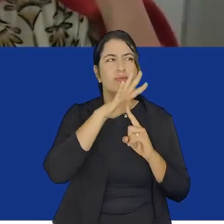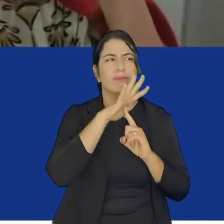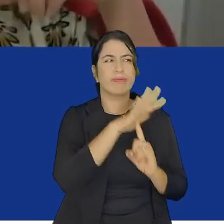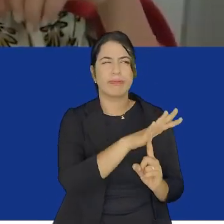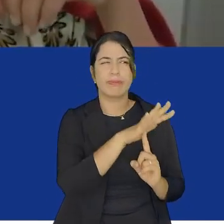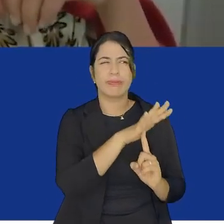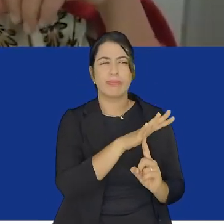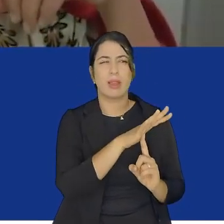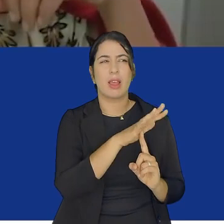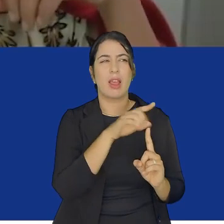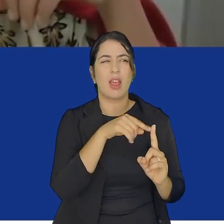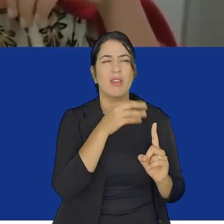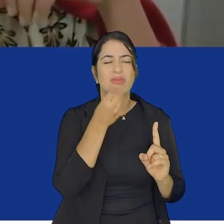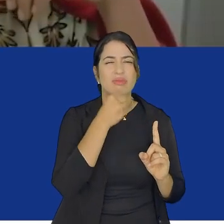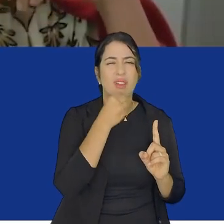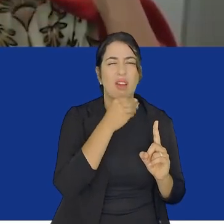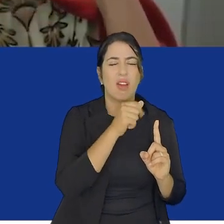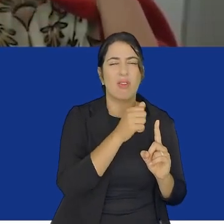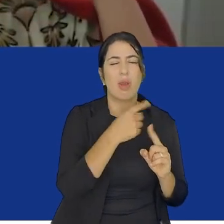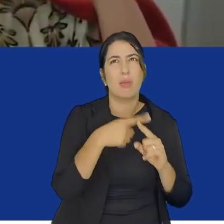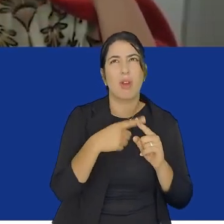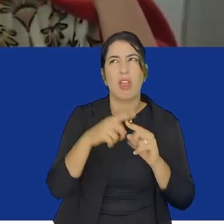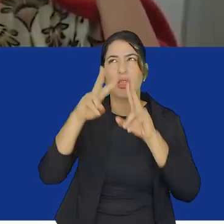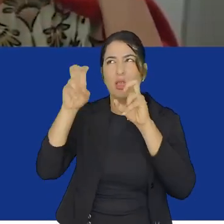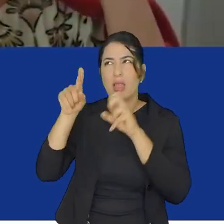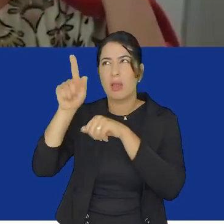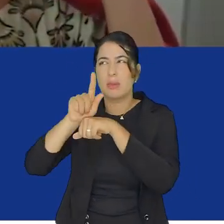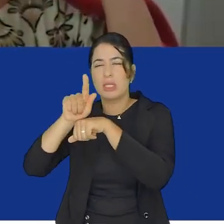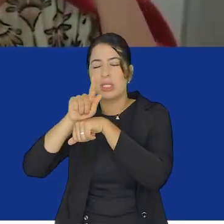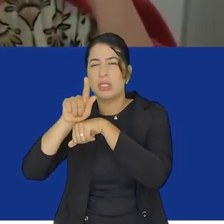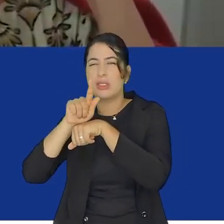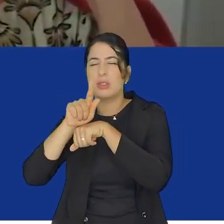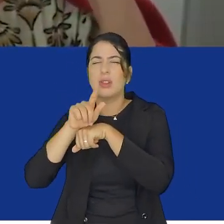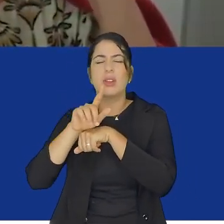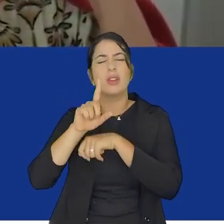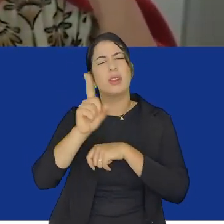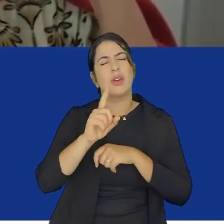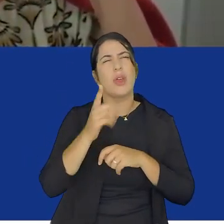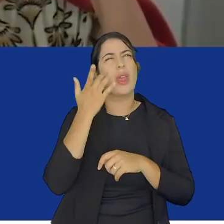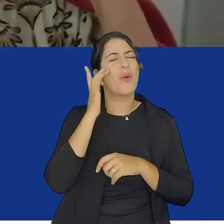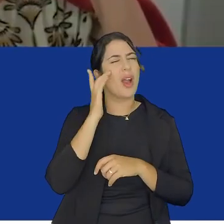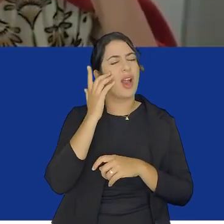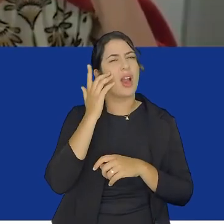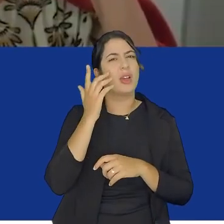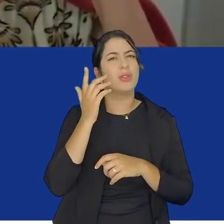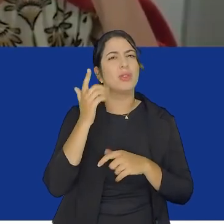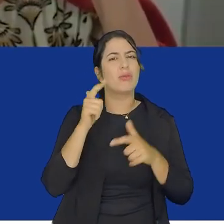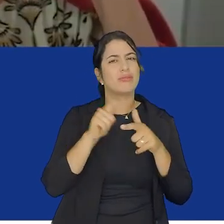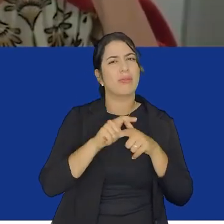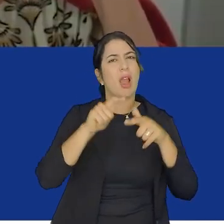gente amplia o olhar, né? Porque nessa condição de que dessa chamada geral